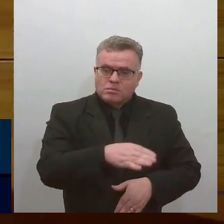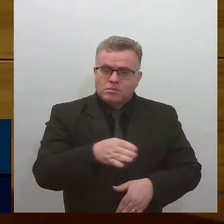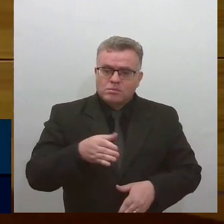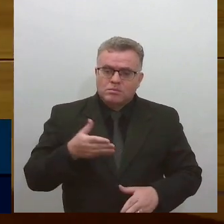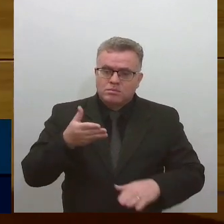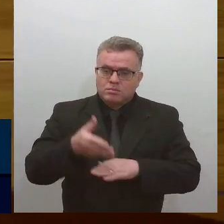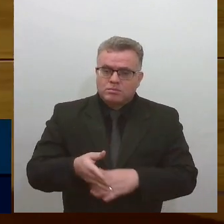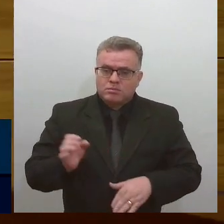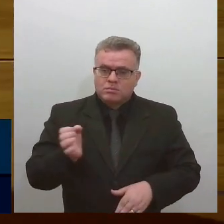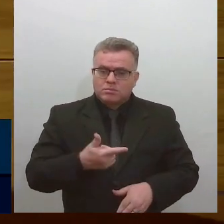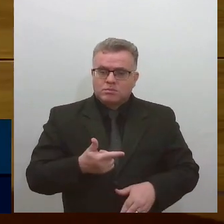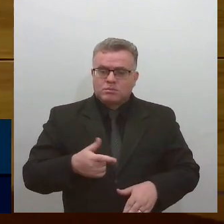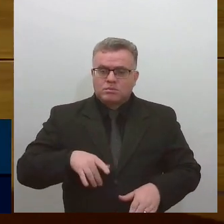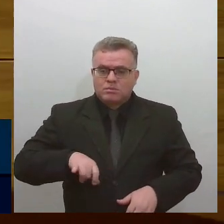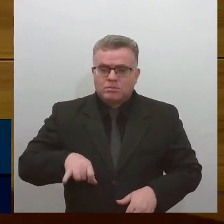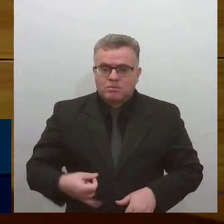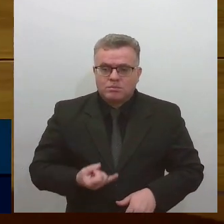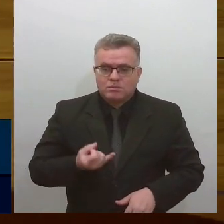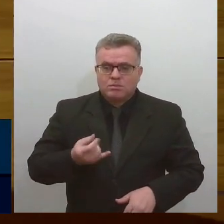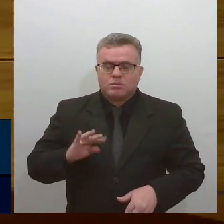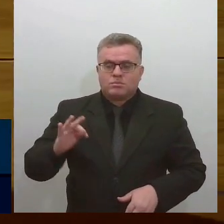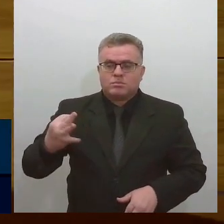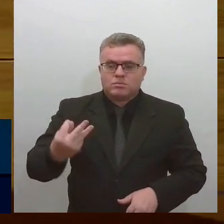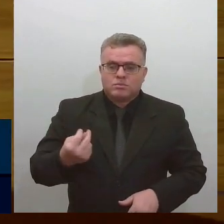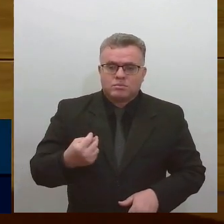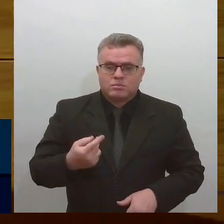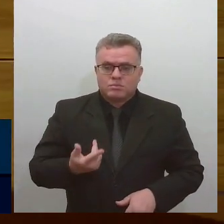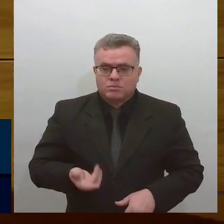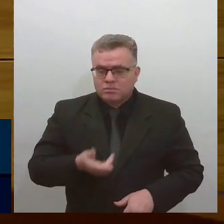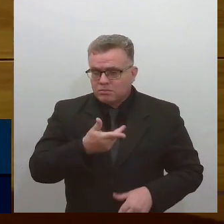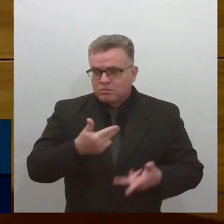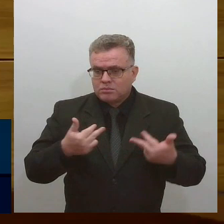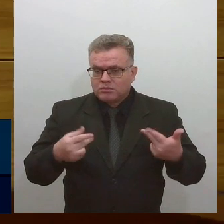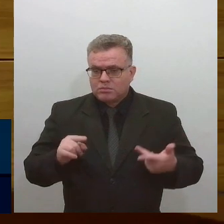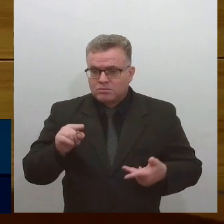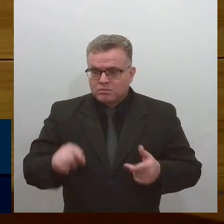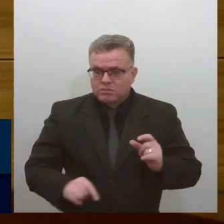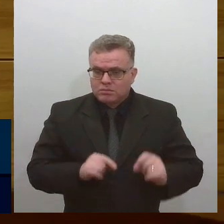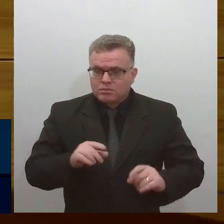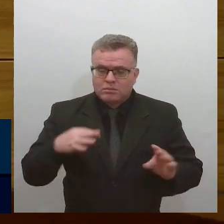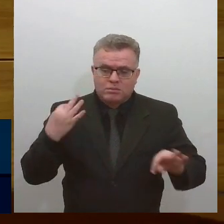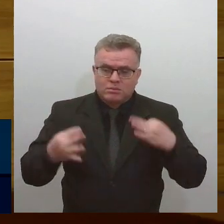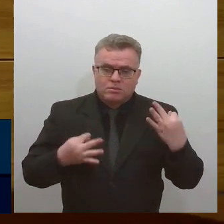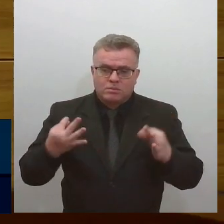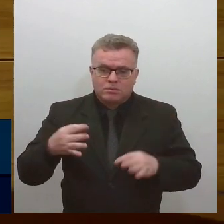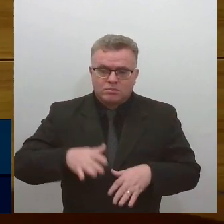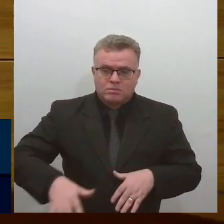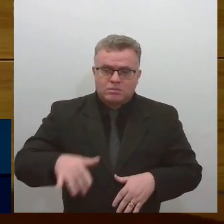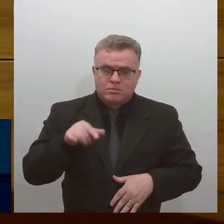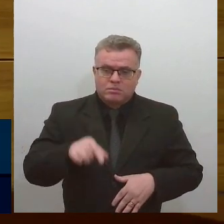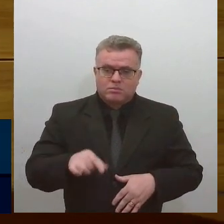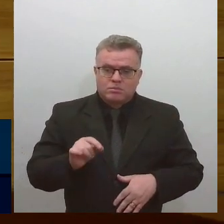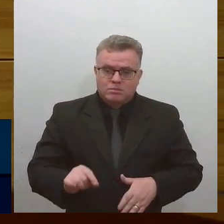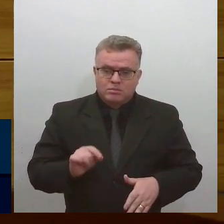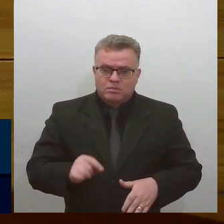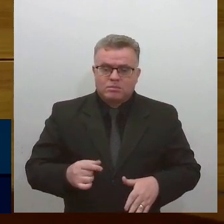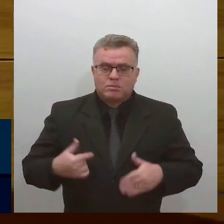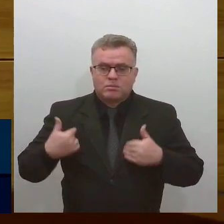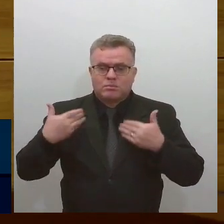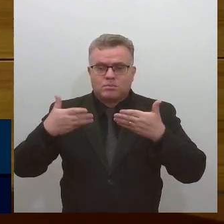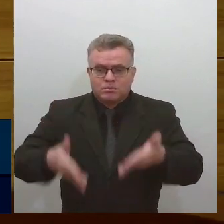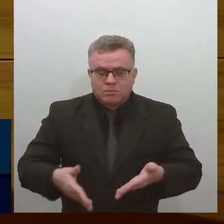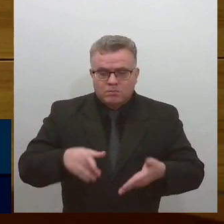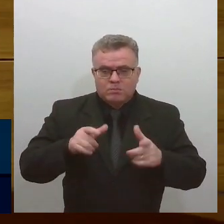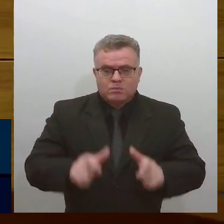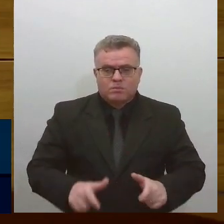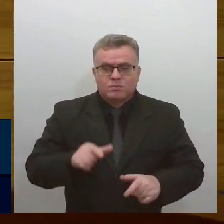desfrutar é de todos os serviços que estão pode pode prestar a qualquer cidadão que esteja nas rodovias federais então a gente tá